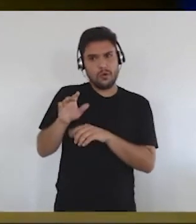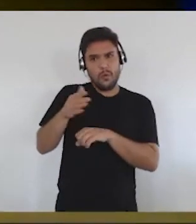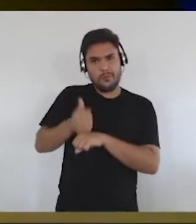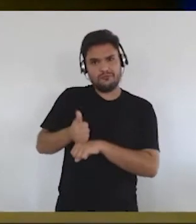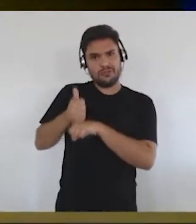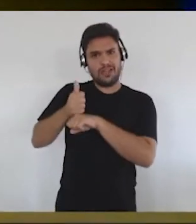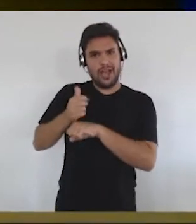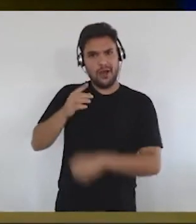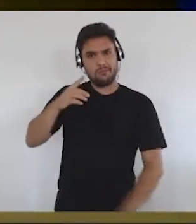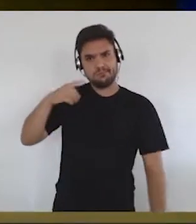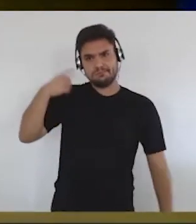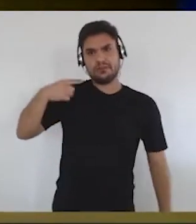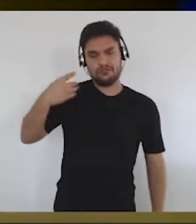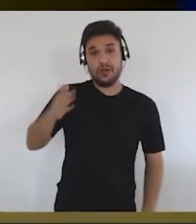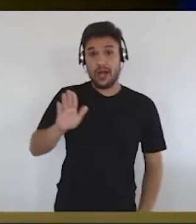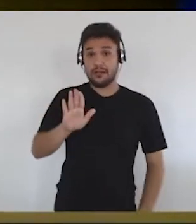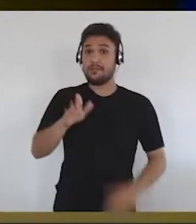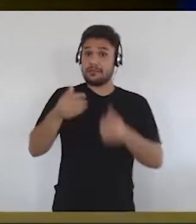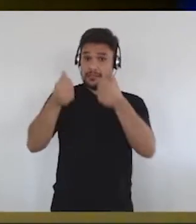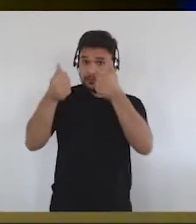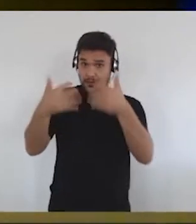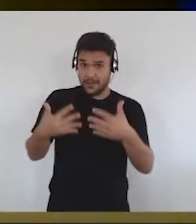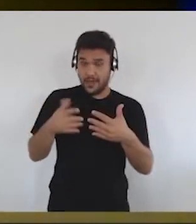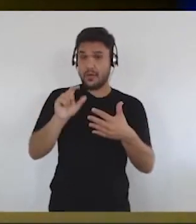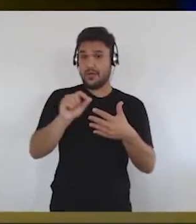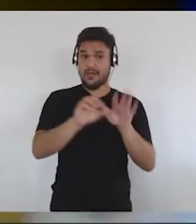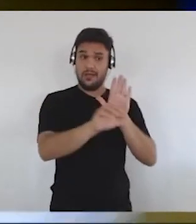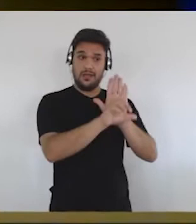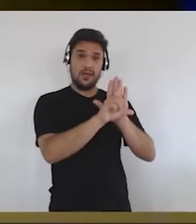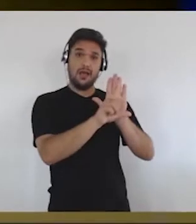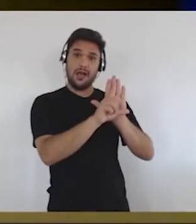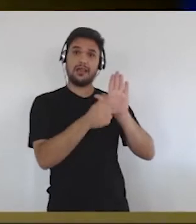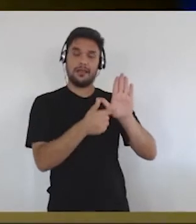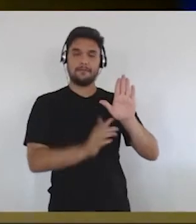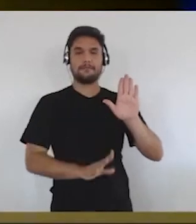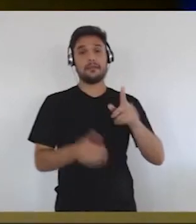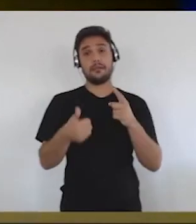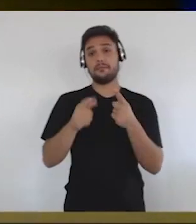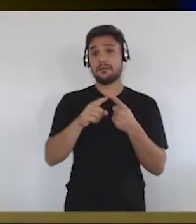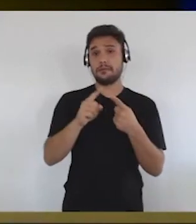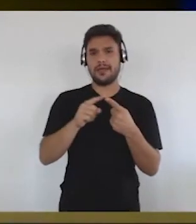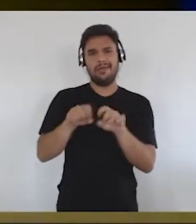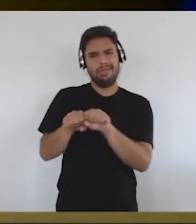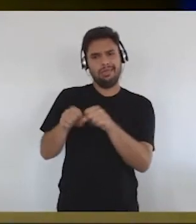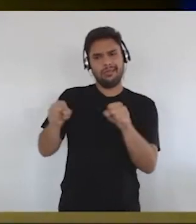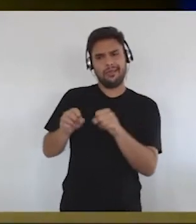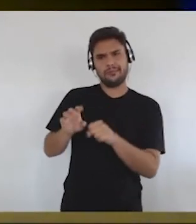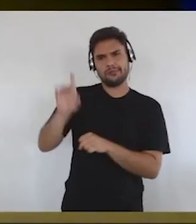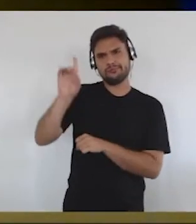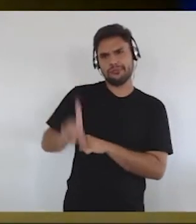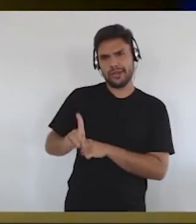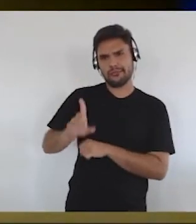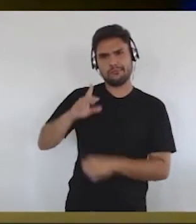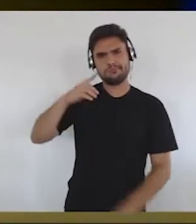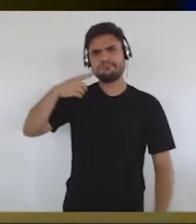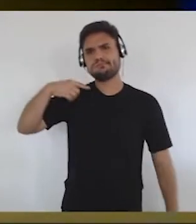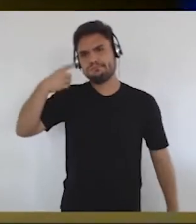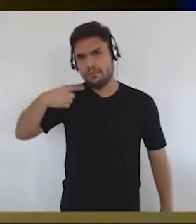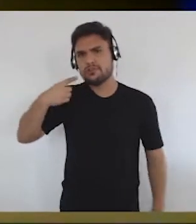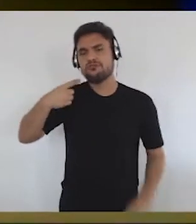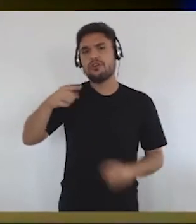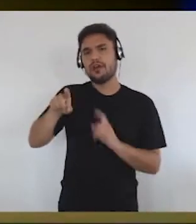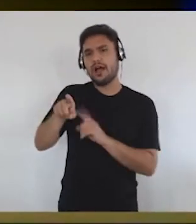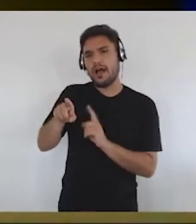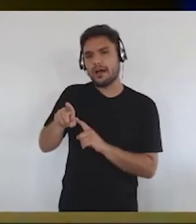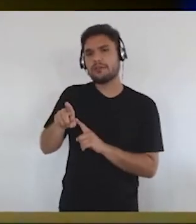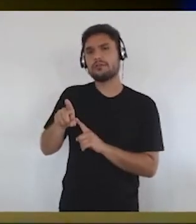advogado, importante esclarecer sempre conforme a lei. Primeiro ponto, que a inviolabilidade do